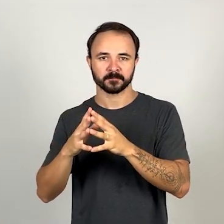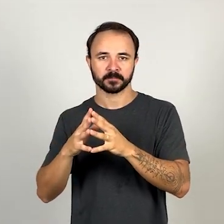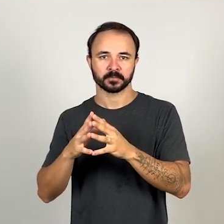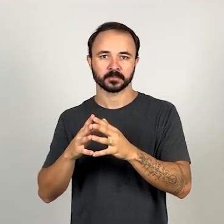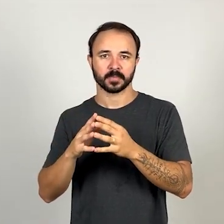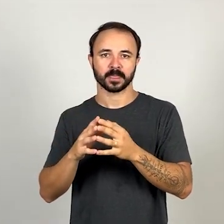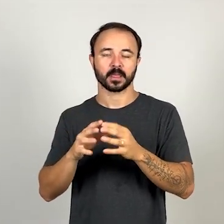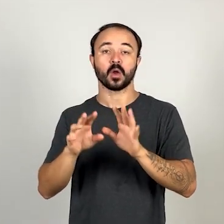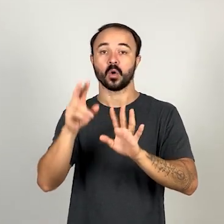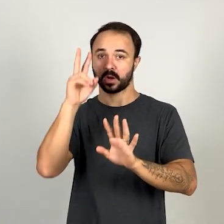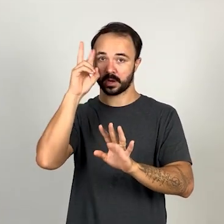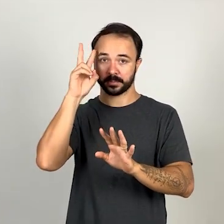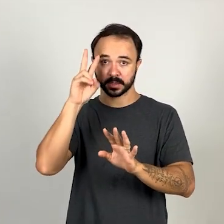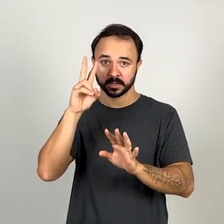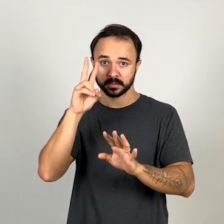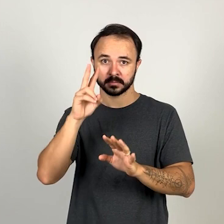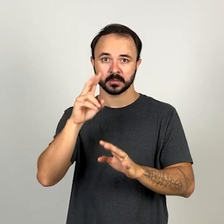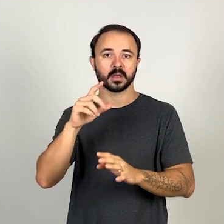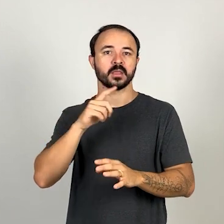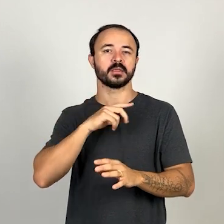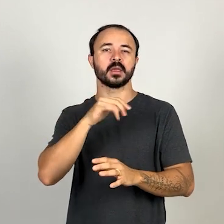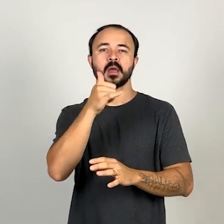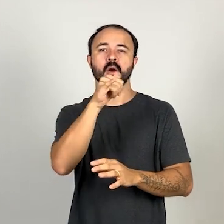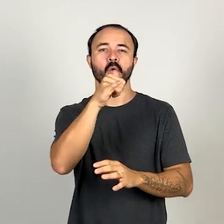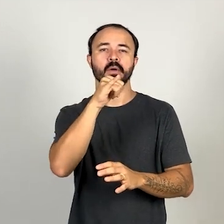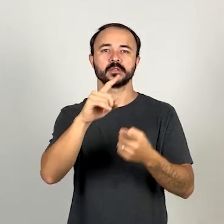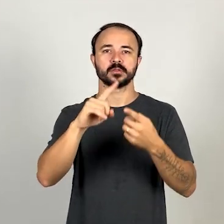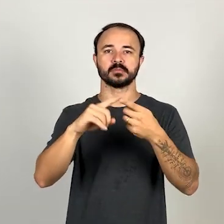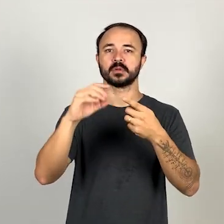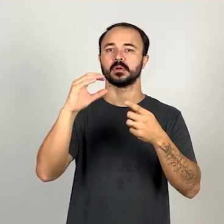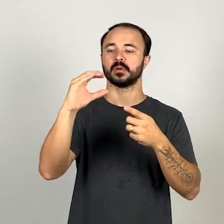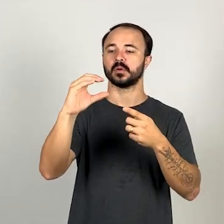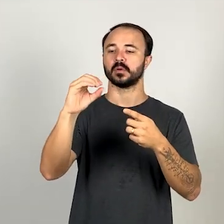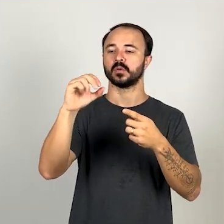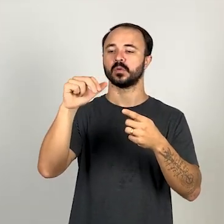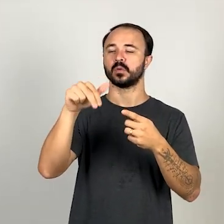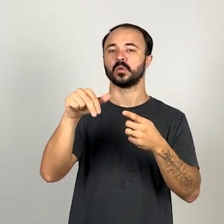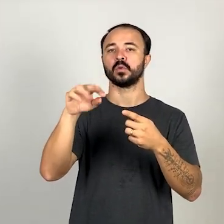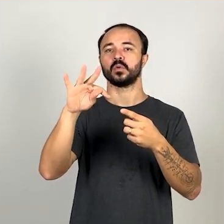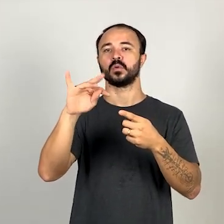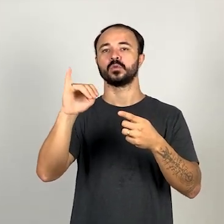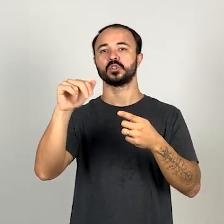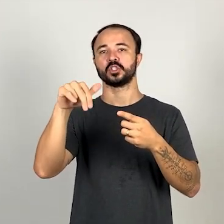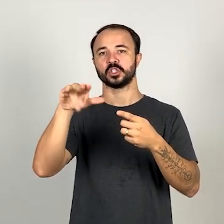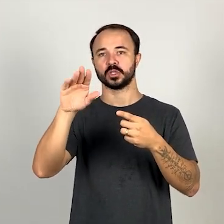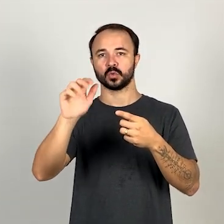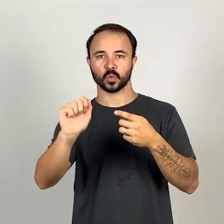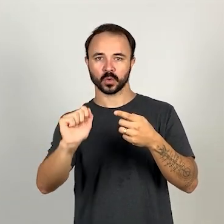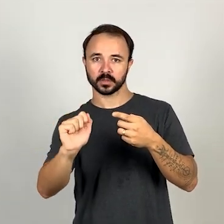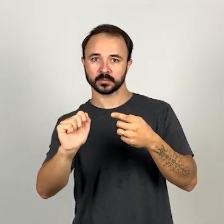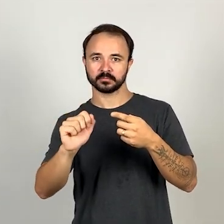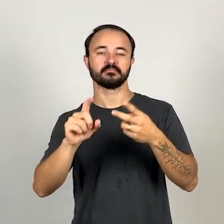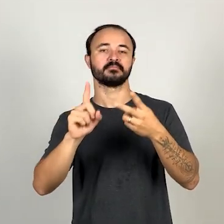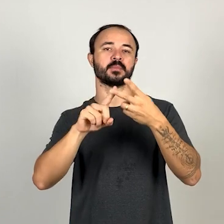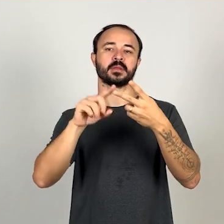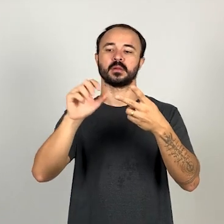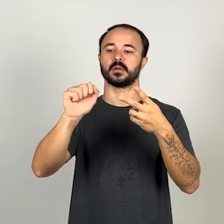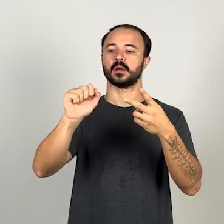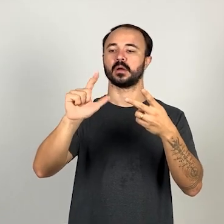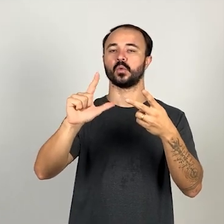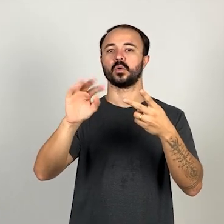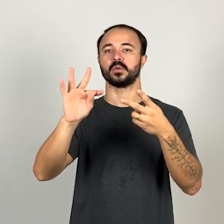não existem somente a corrente chamada contínua, como identificada nas siglas, mas também tem a